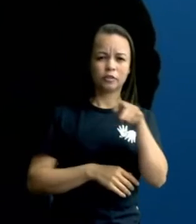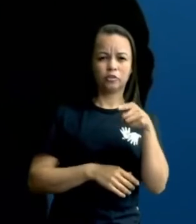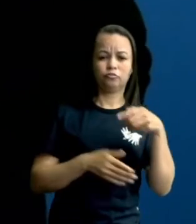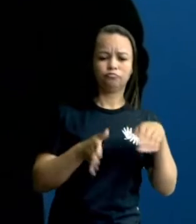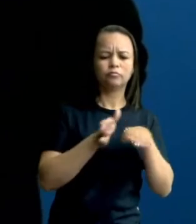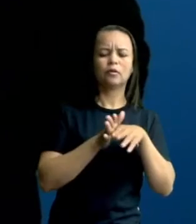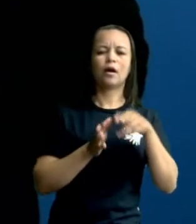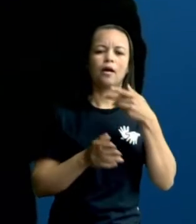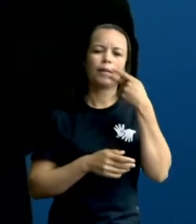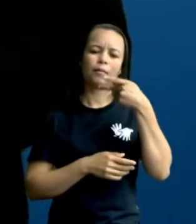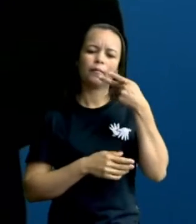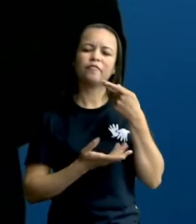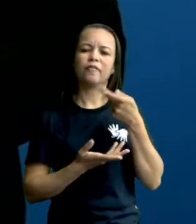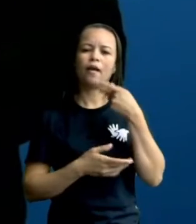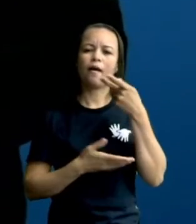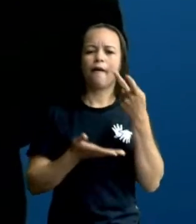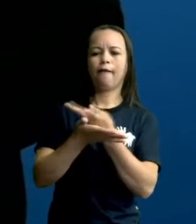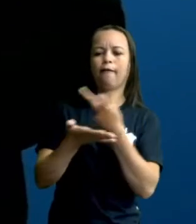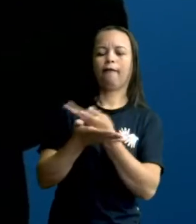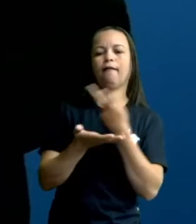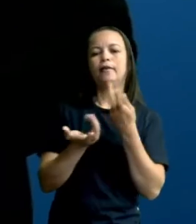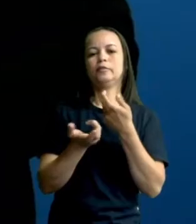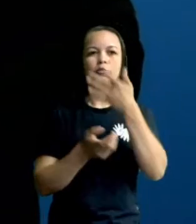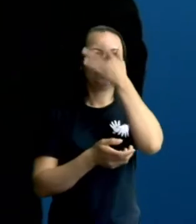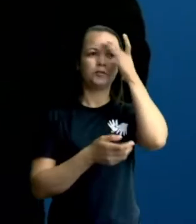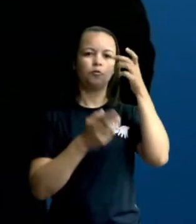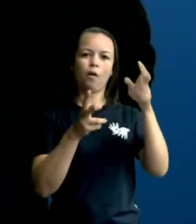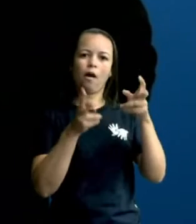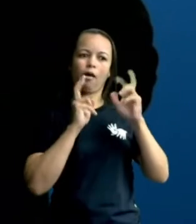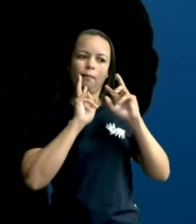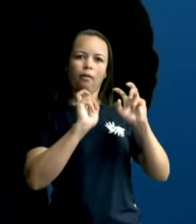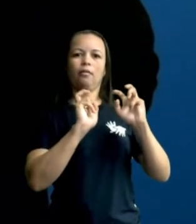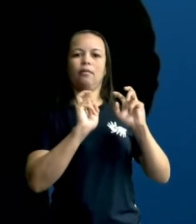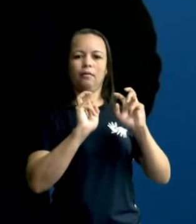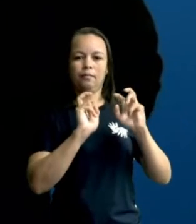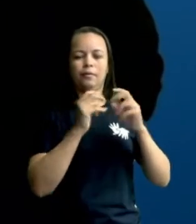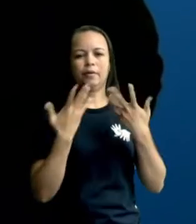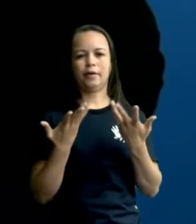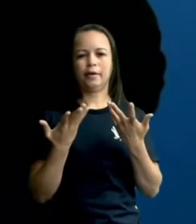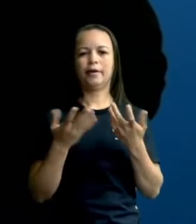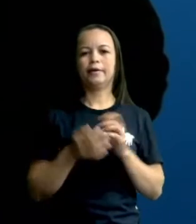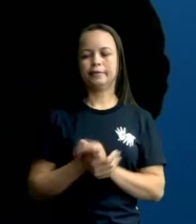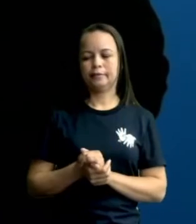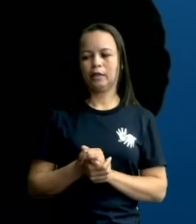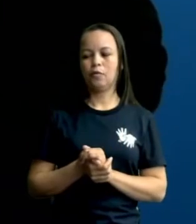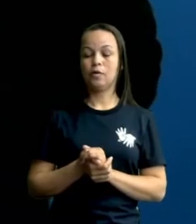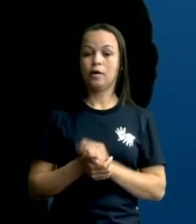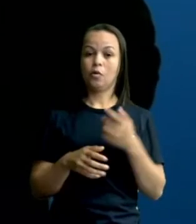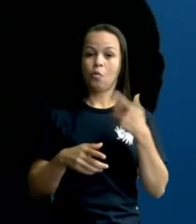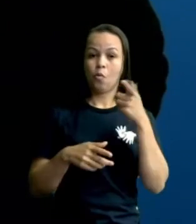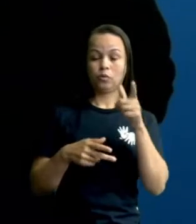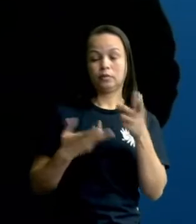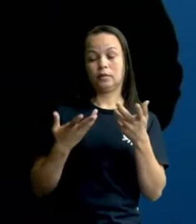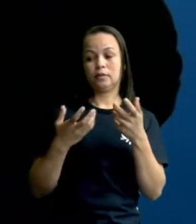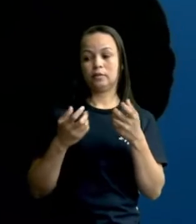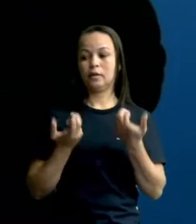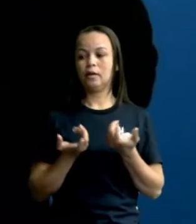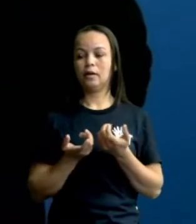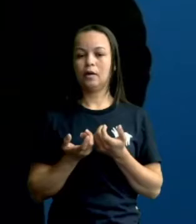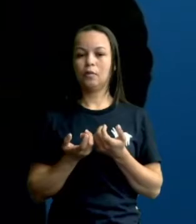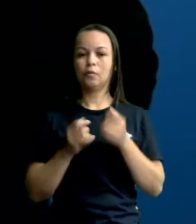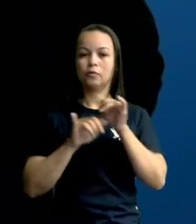perceber, dependendo do conhecimento dela de gramática, tá bom? Outra coisa, uma pronúncia clara. Tem certas